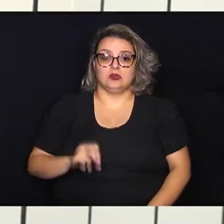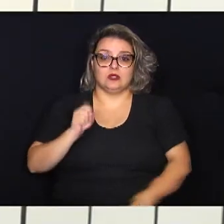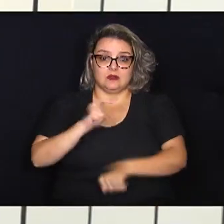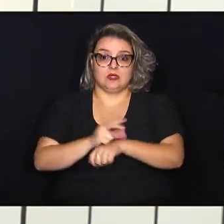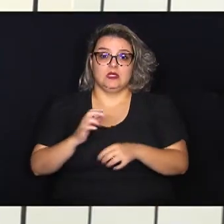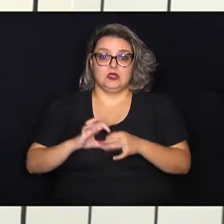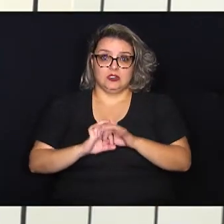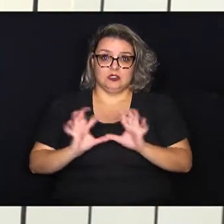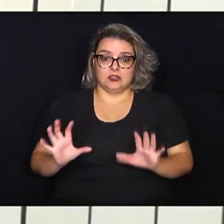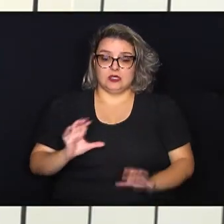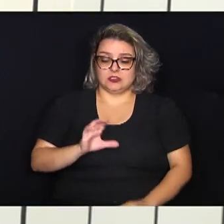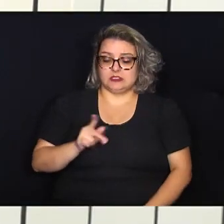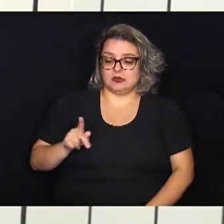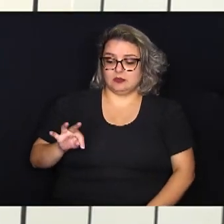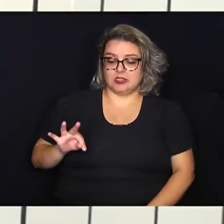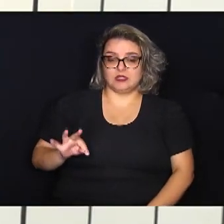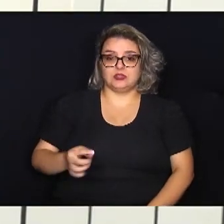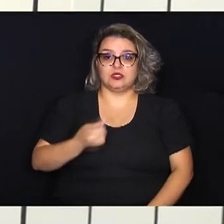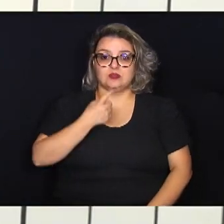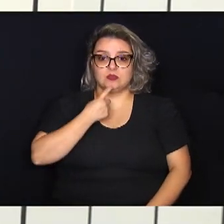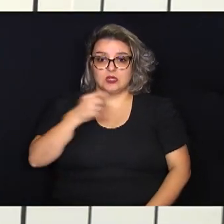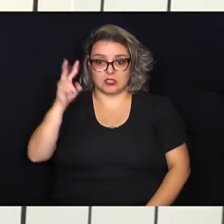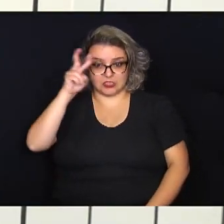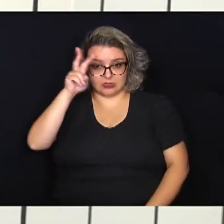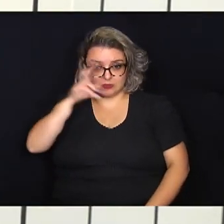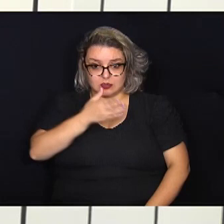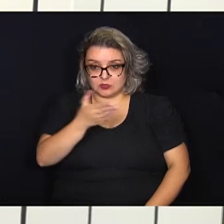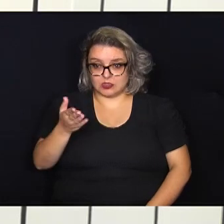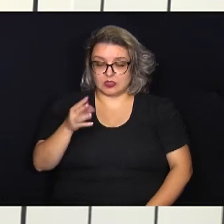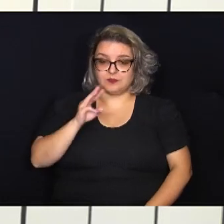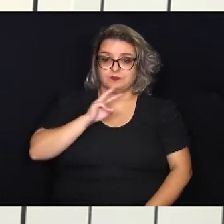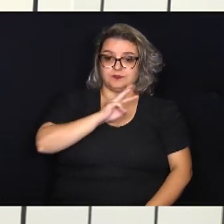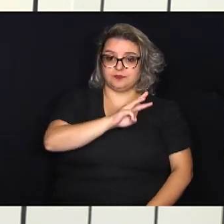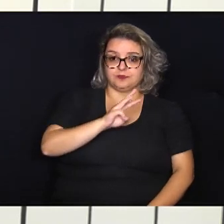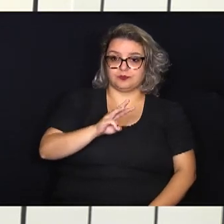no CEPAT Campinas. A gente lembra que você, acessando lá